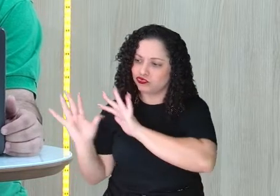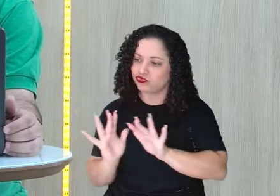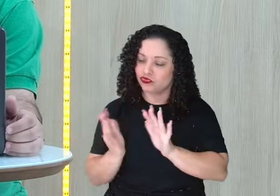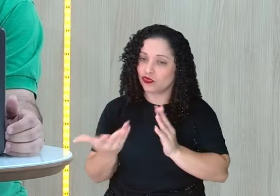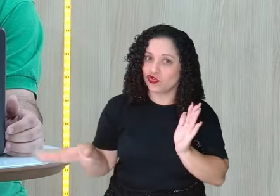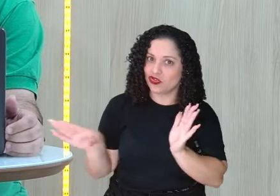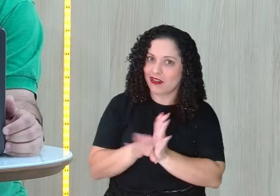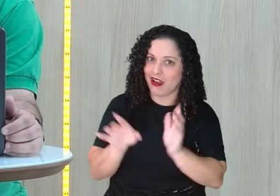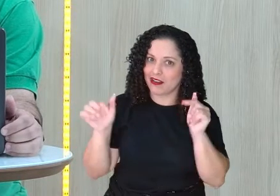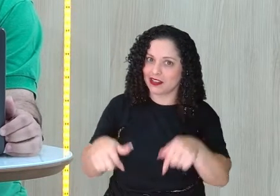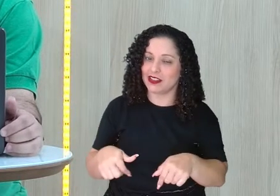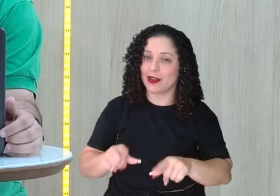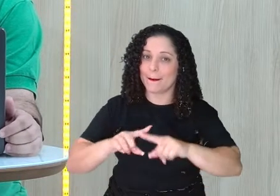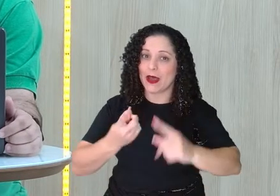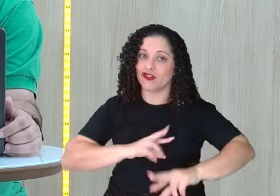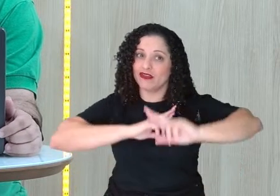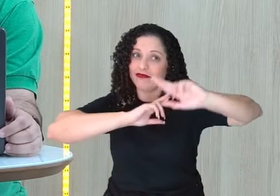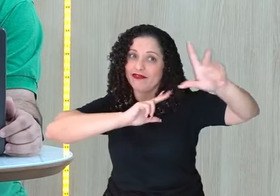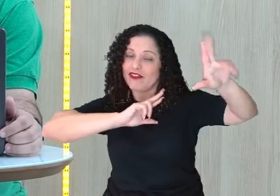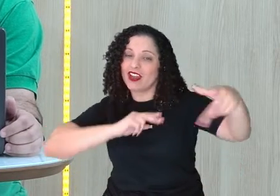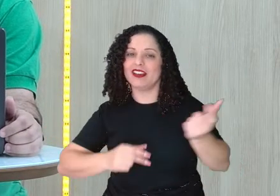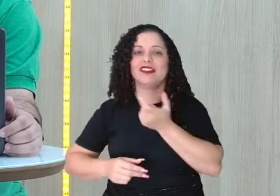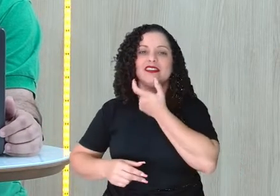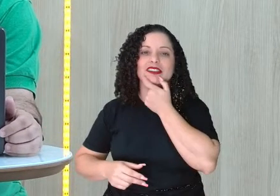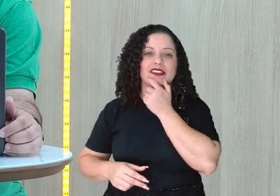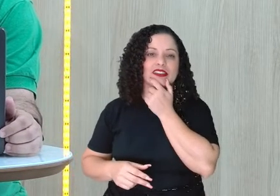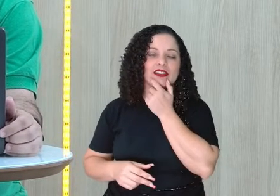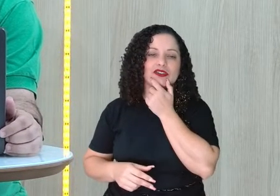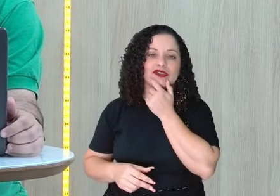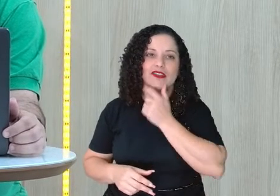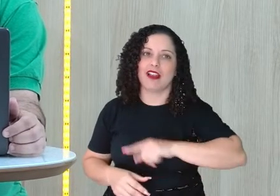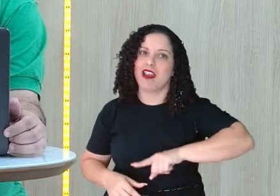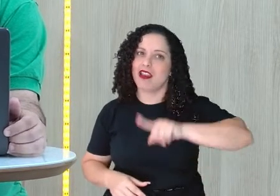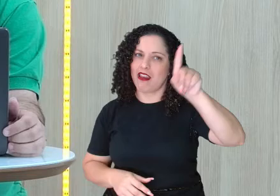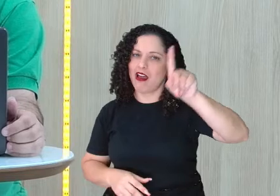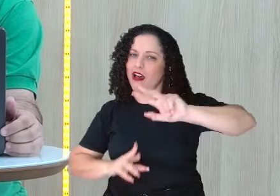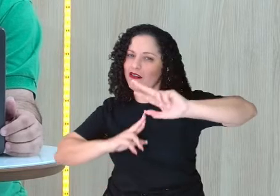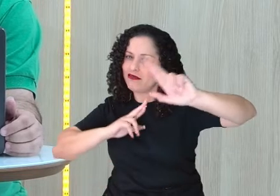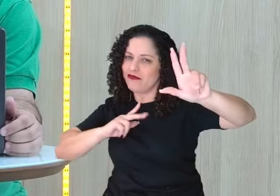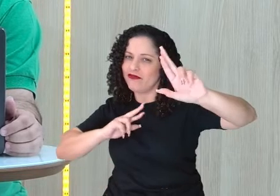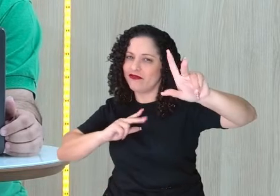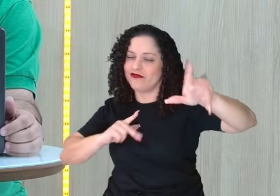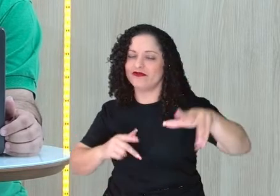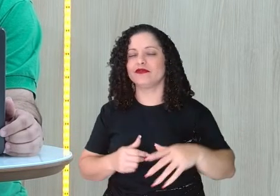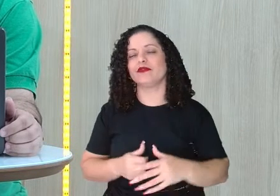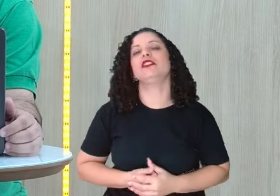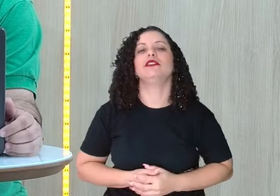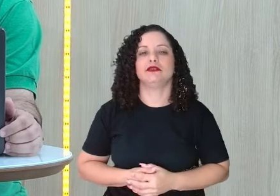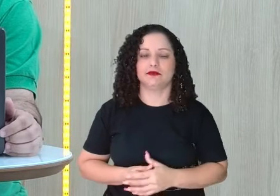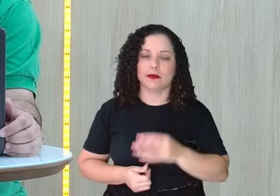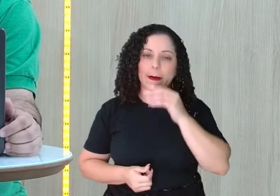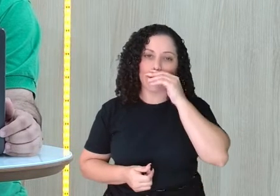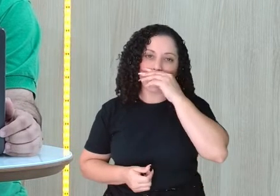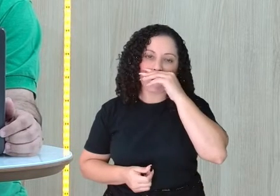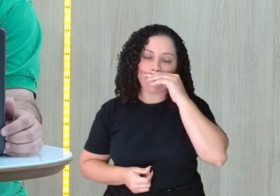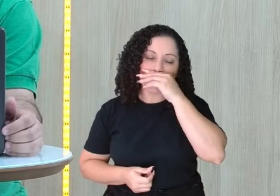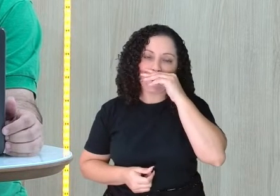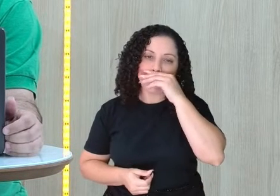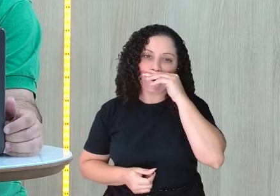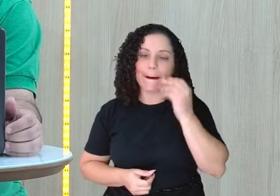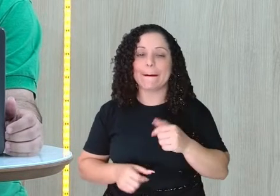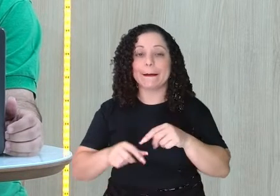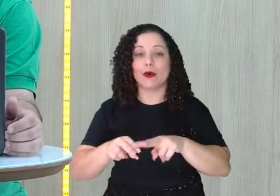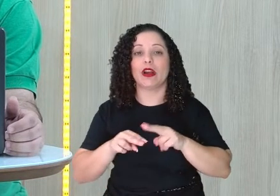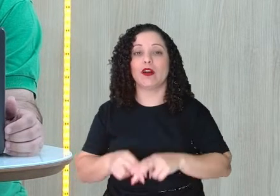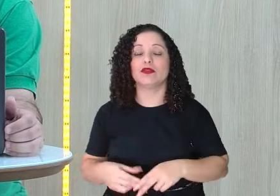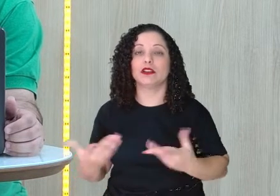caráter mais de ocupação territorial do que, né, uma colonização